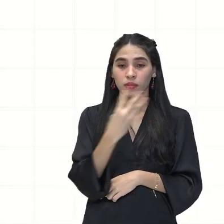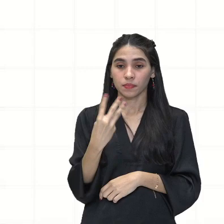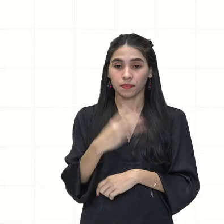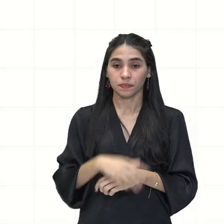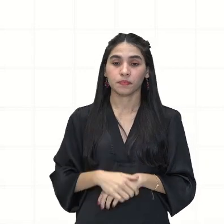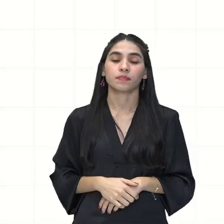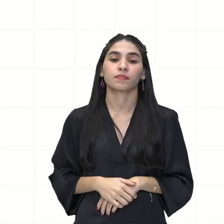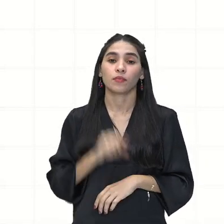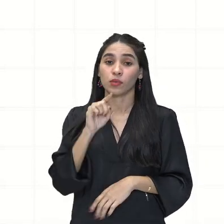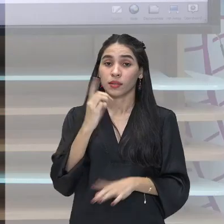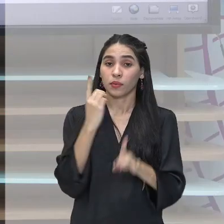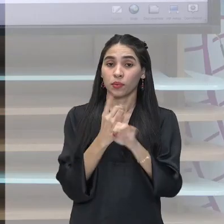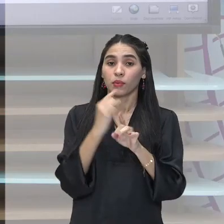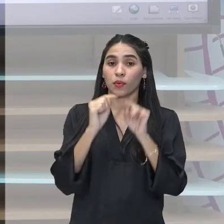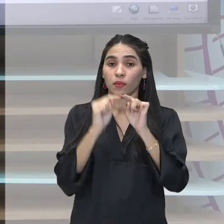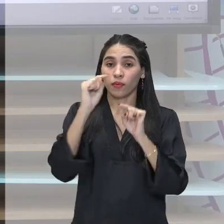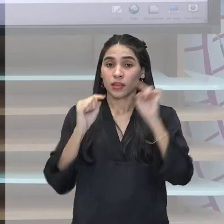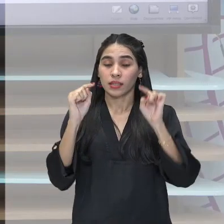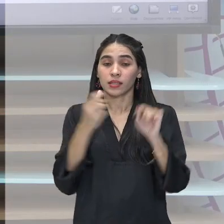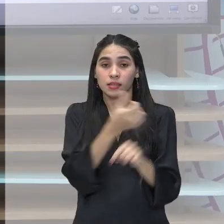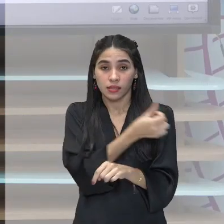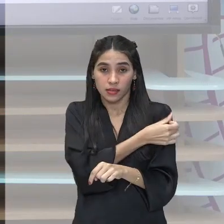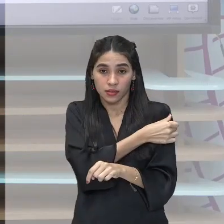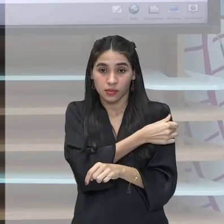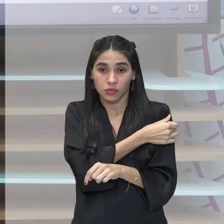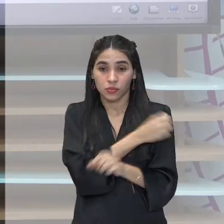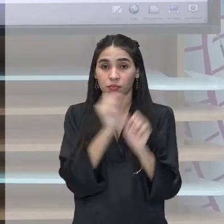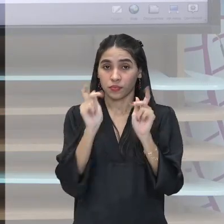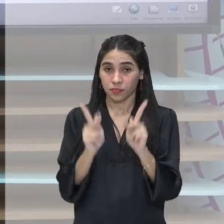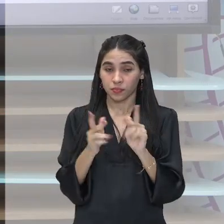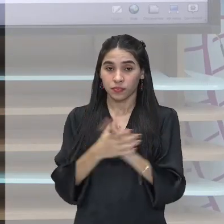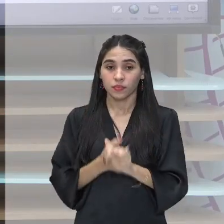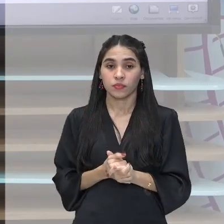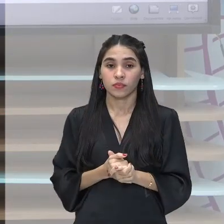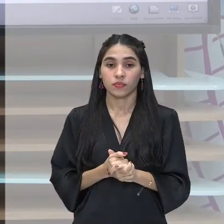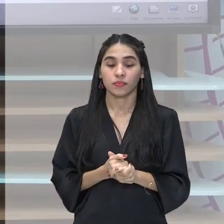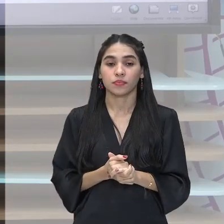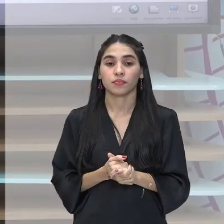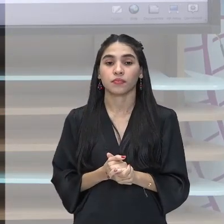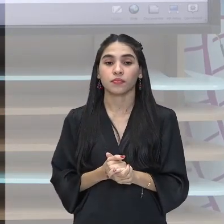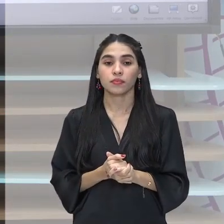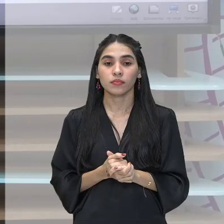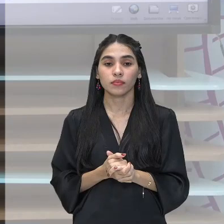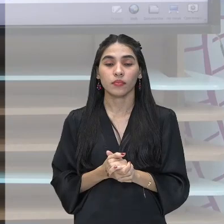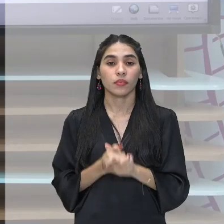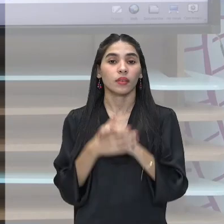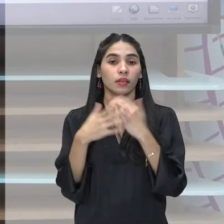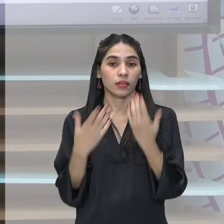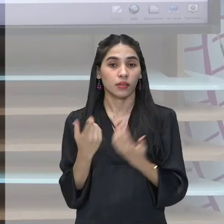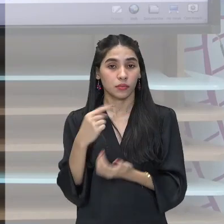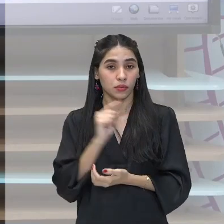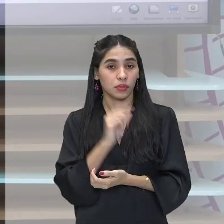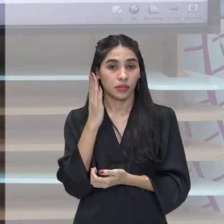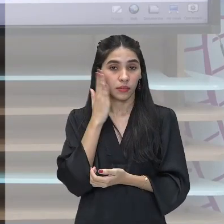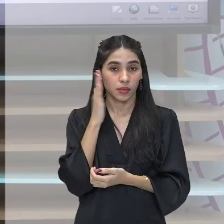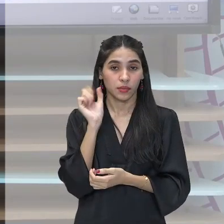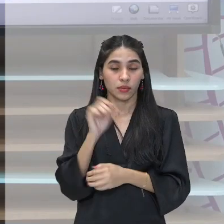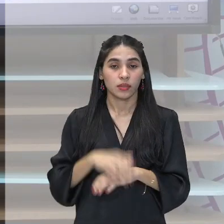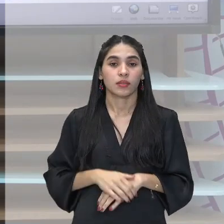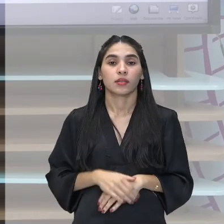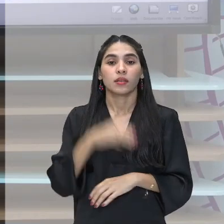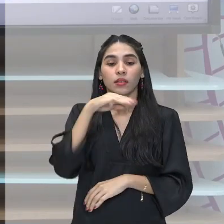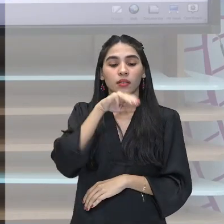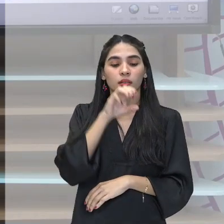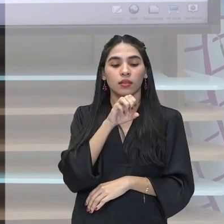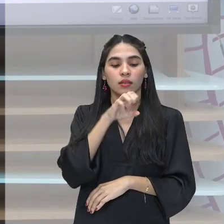a variância do sexto aninho, certo? Bom, então nós já sabemos que essa